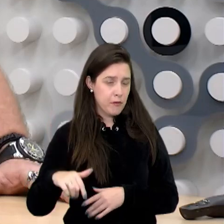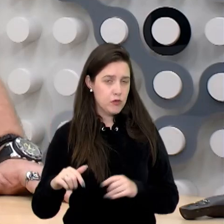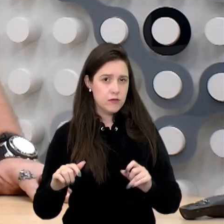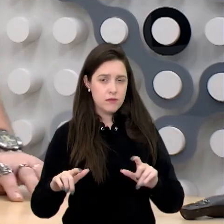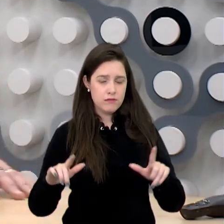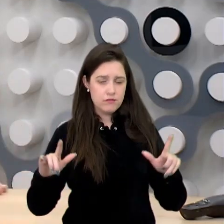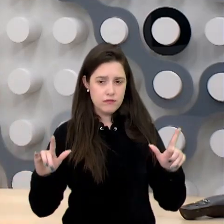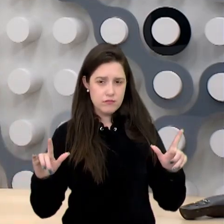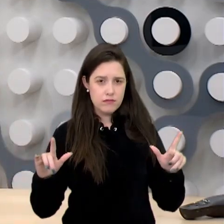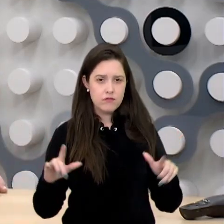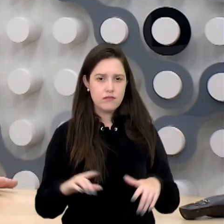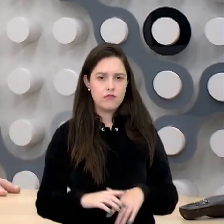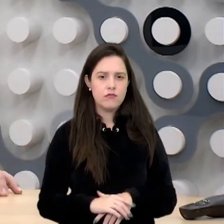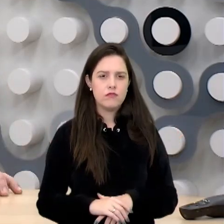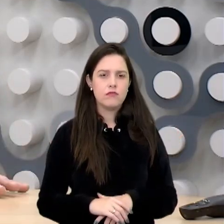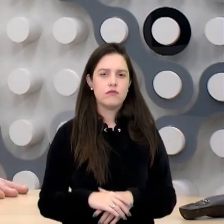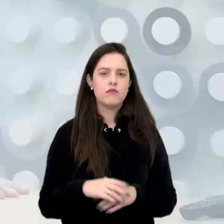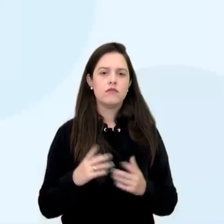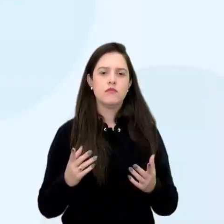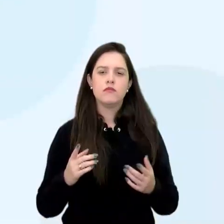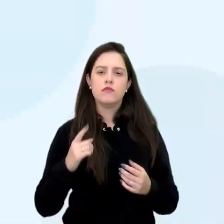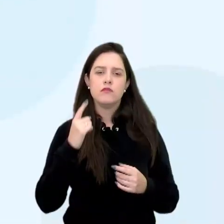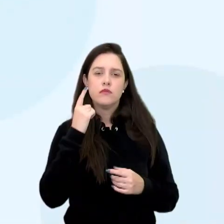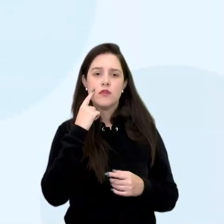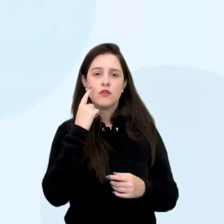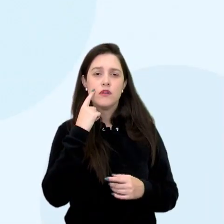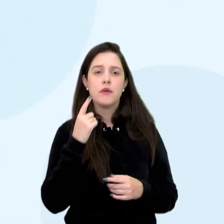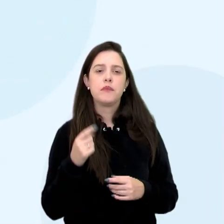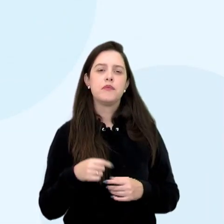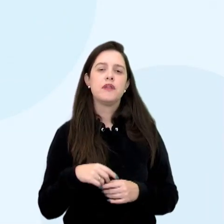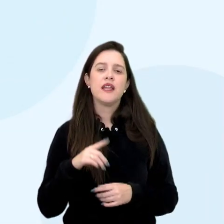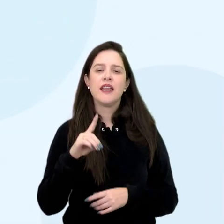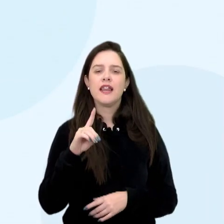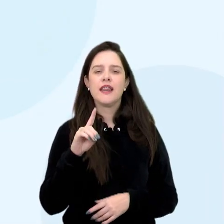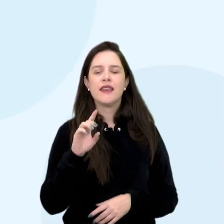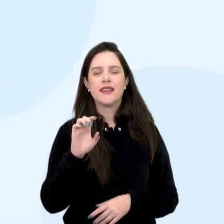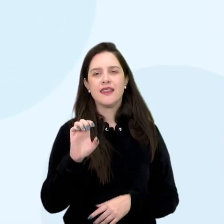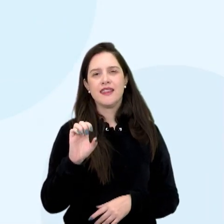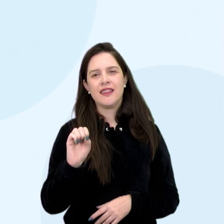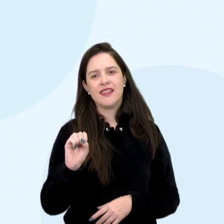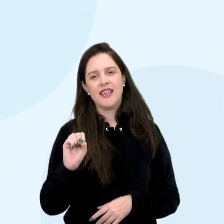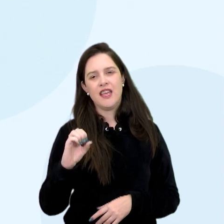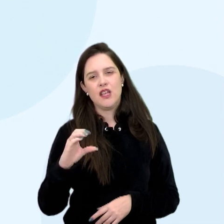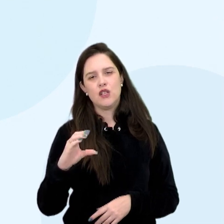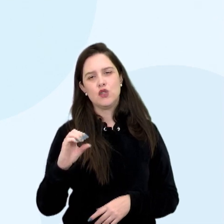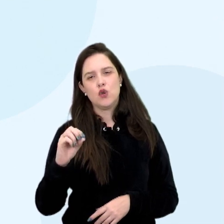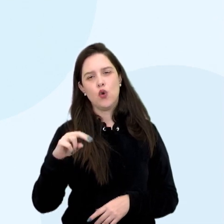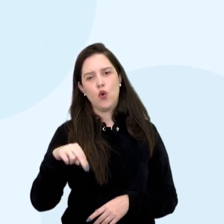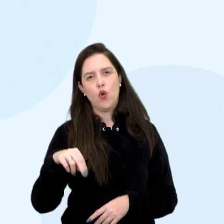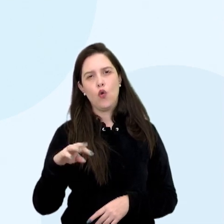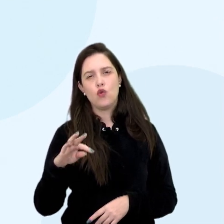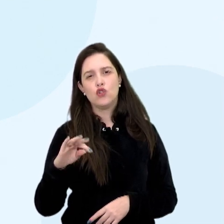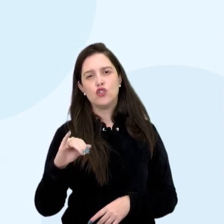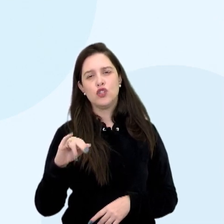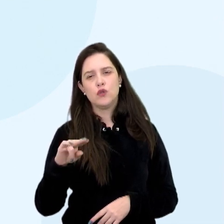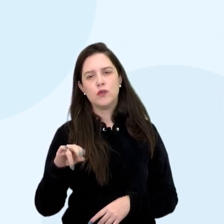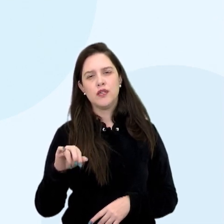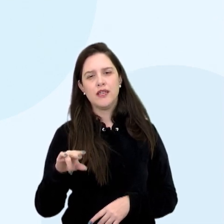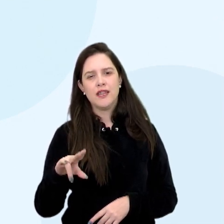que aí tem o que nós chamamos de descontinuidade sísmica. Olha que interessante, né? O que é